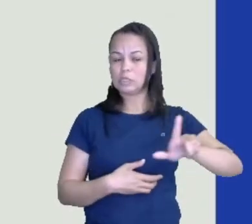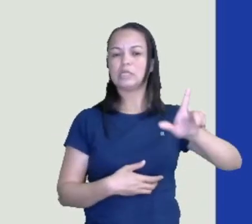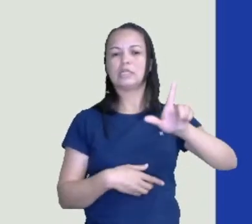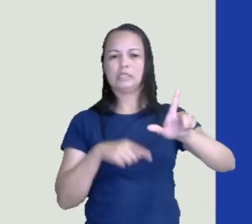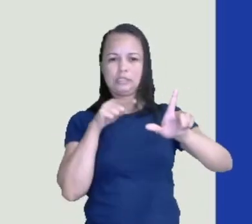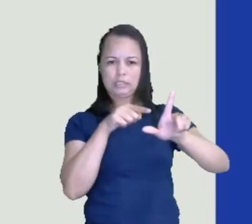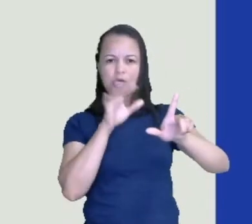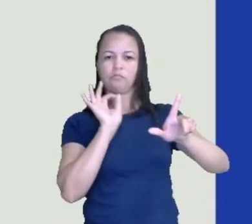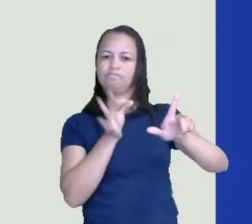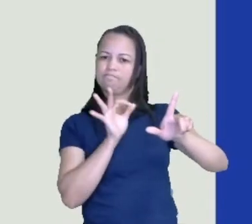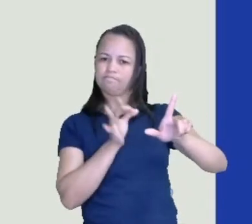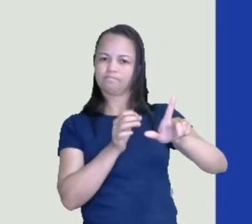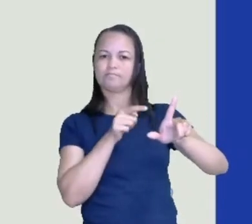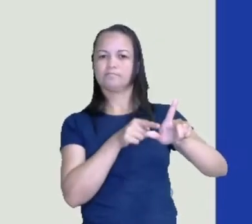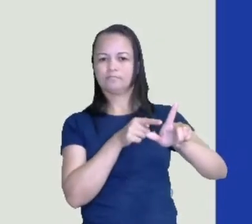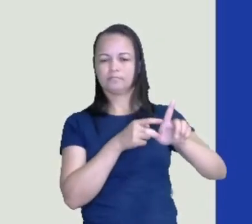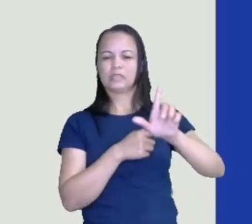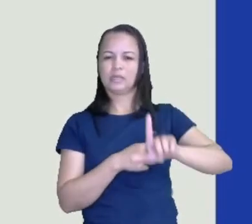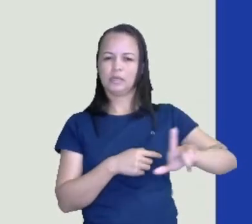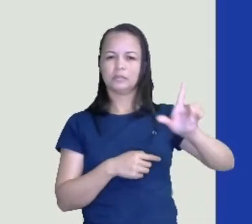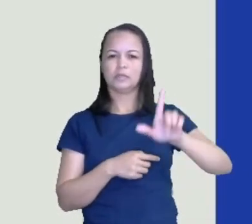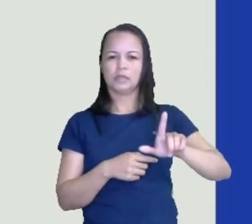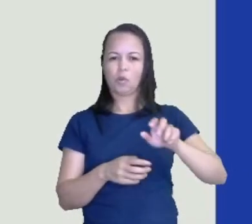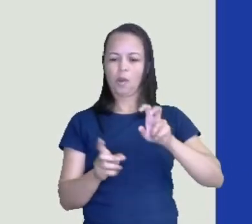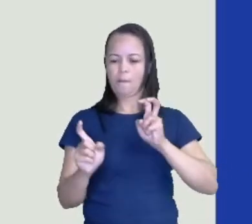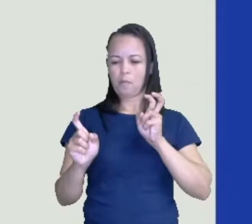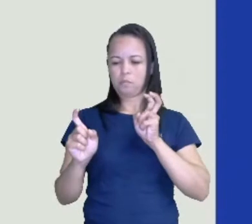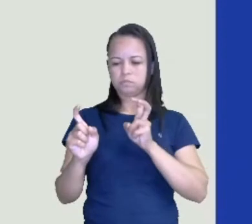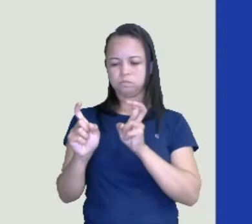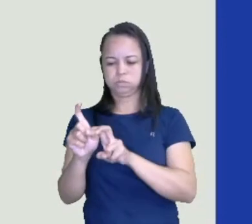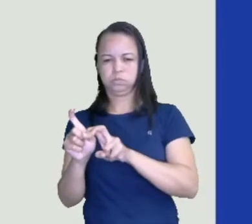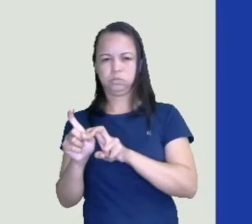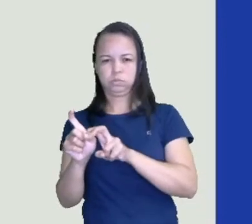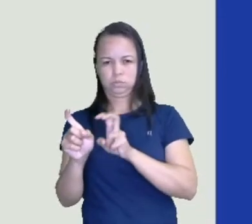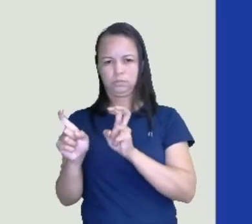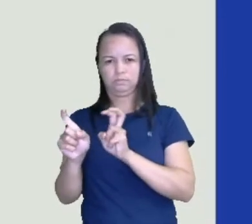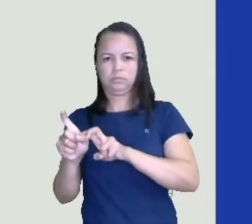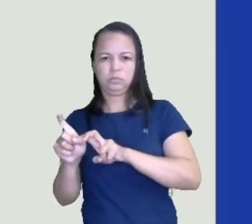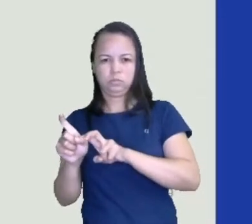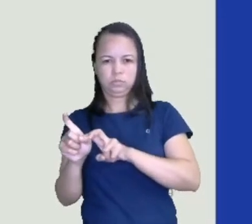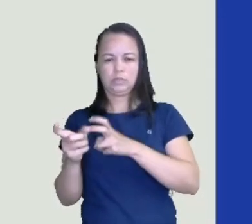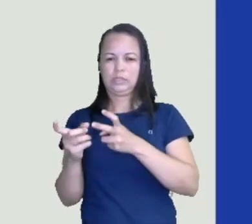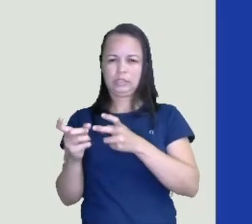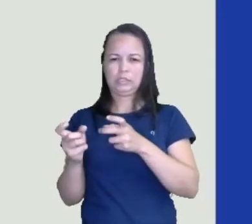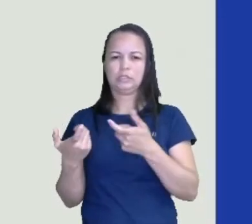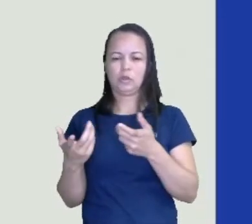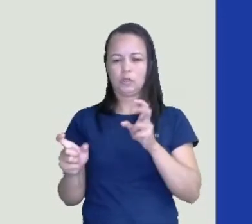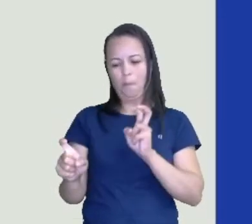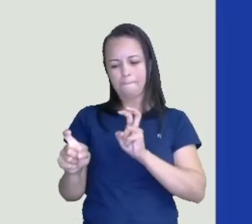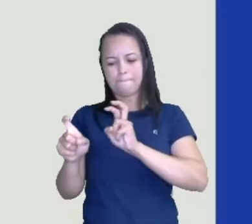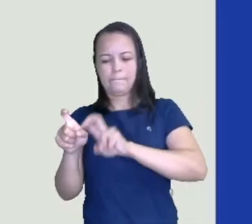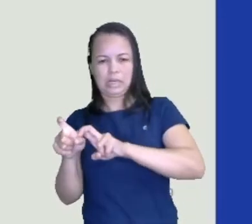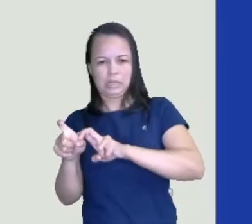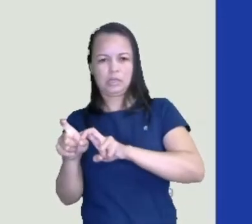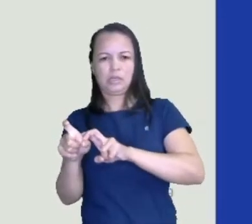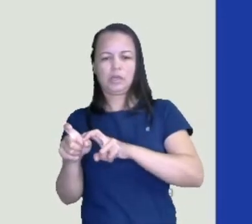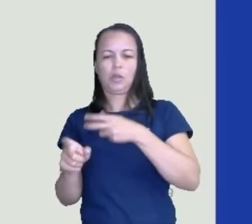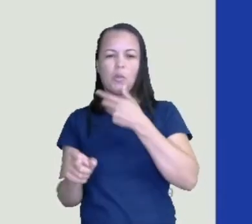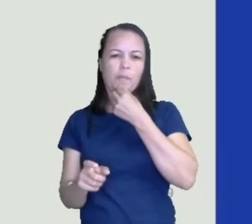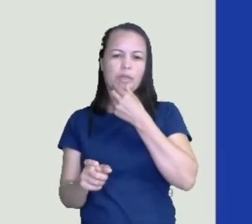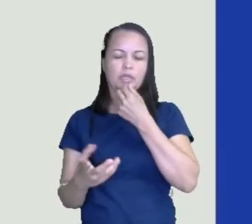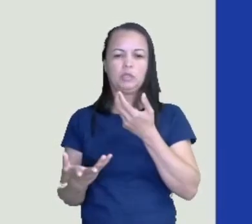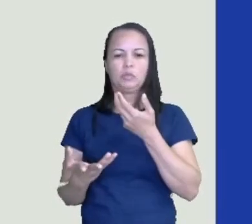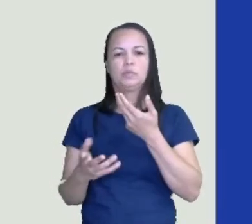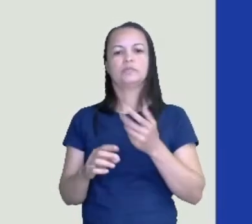literal. Realmente, a cobra pica, a cobra, né, é peçonhenta. Então, a cobra picou o menino.